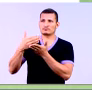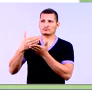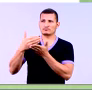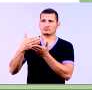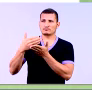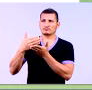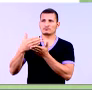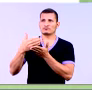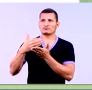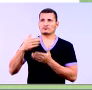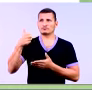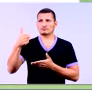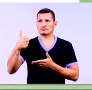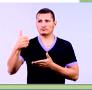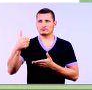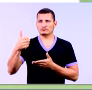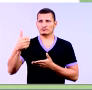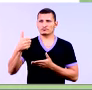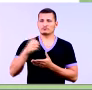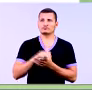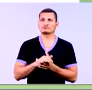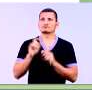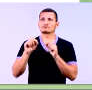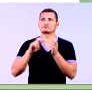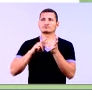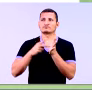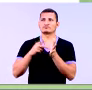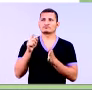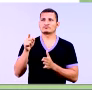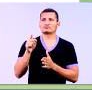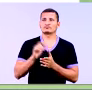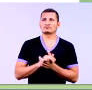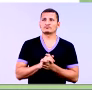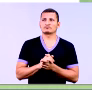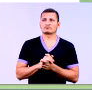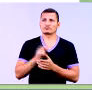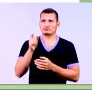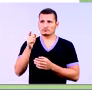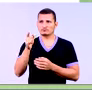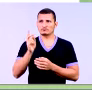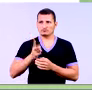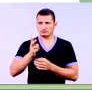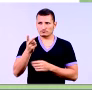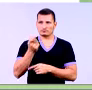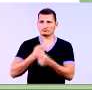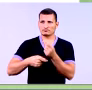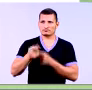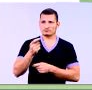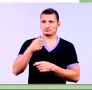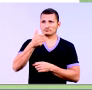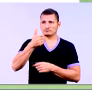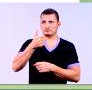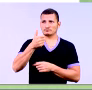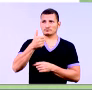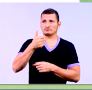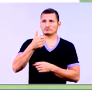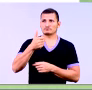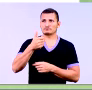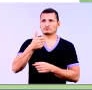notebook, 1. Então, o que quer dizer isso? Bom, ele continua na transação 1, na primeira transação.